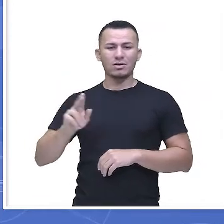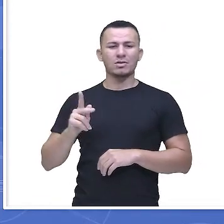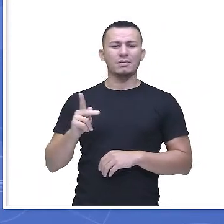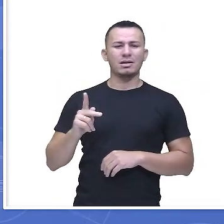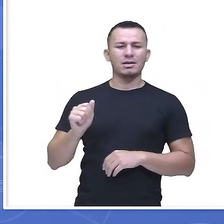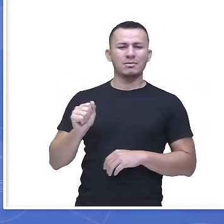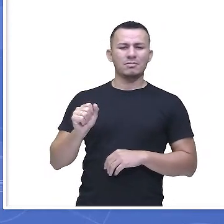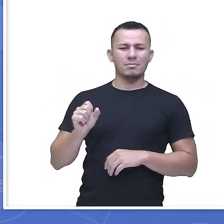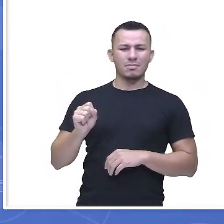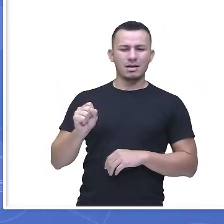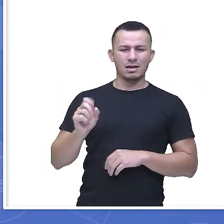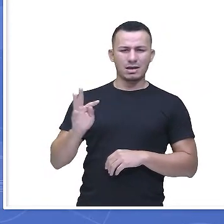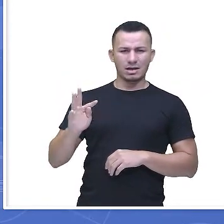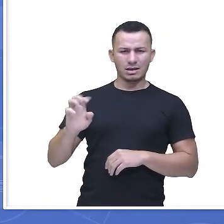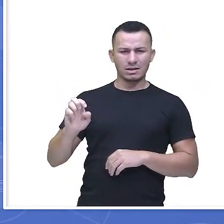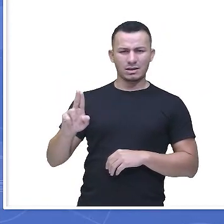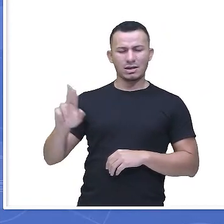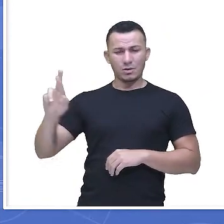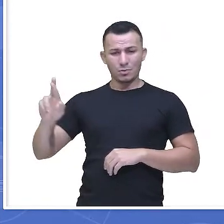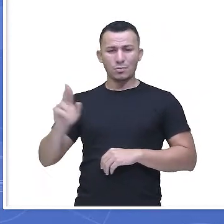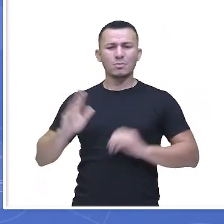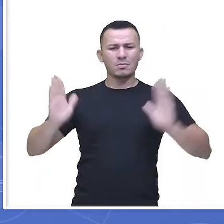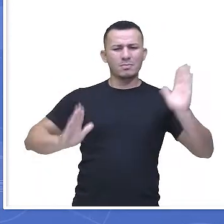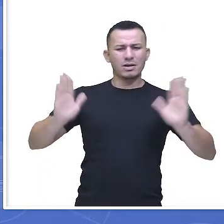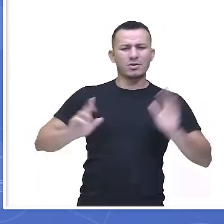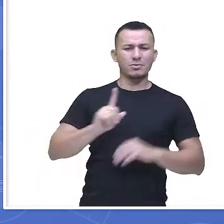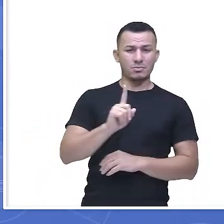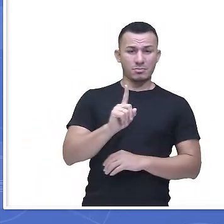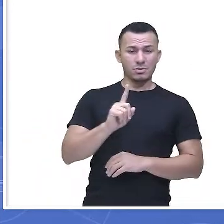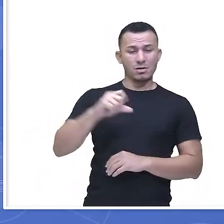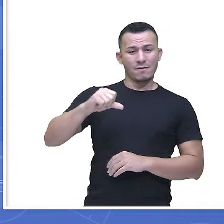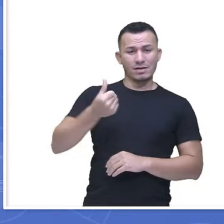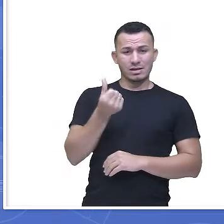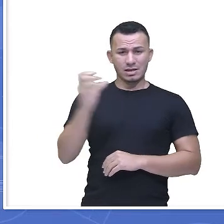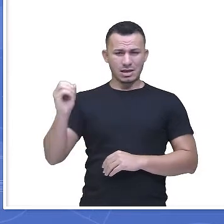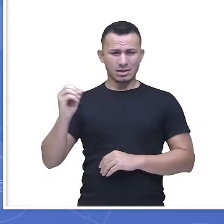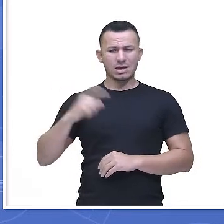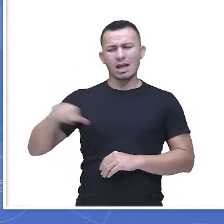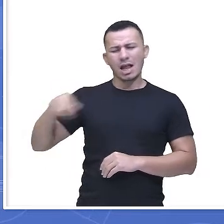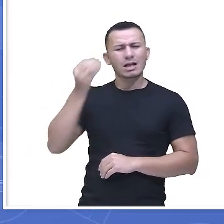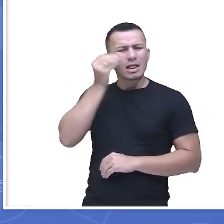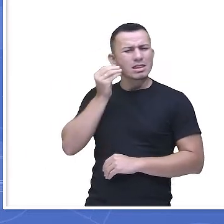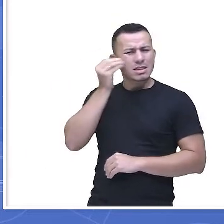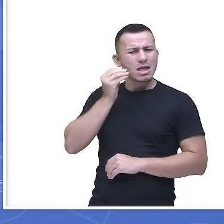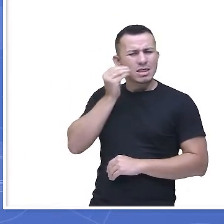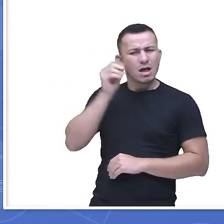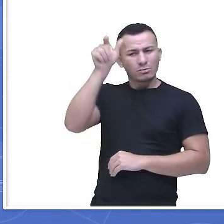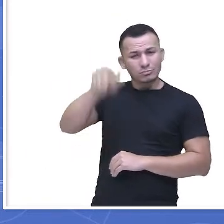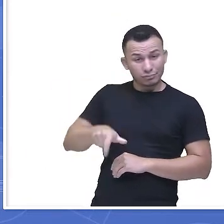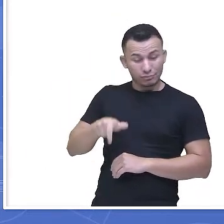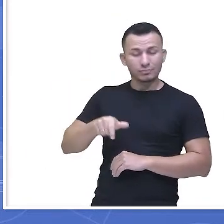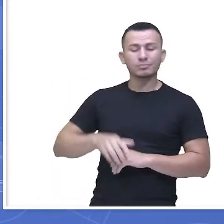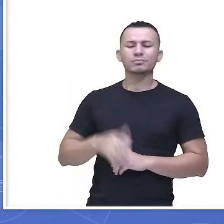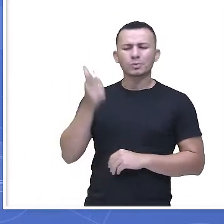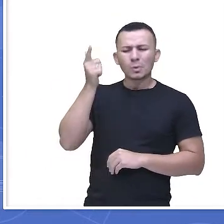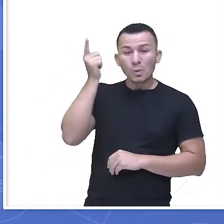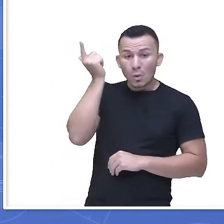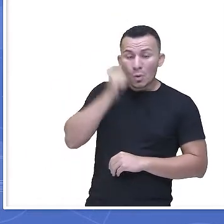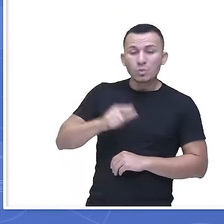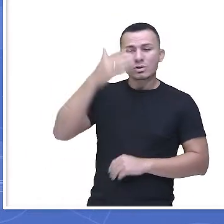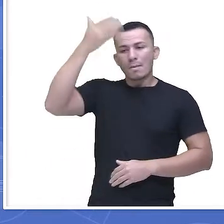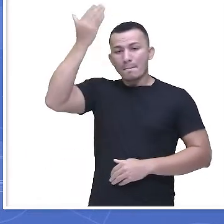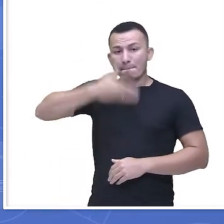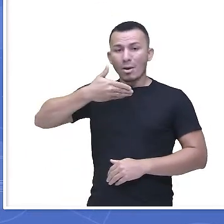por volta de 1860, com os experimentos realizados por Louis Pasteur, conseguiu-se